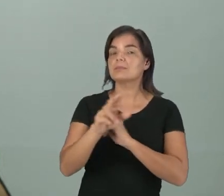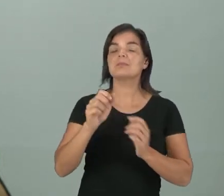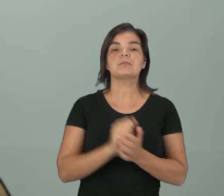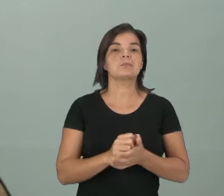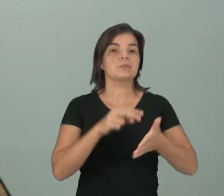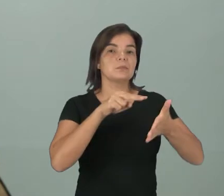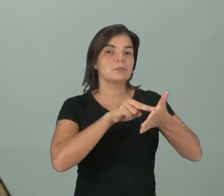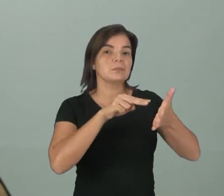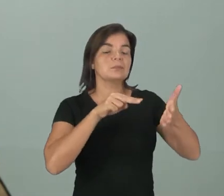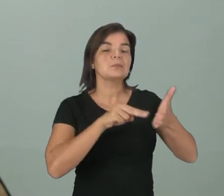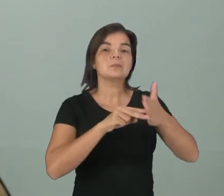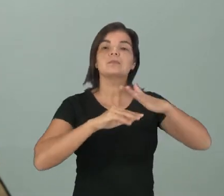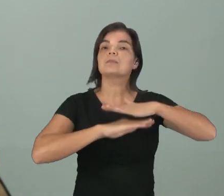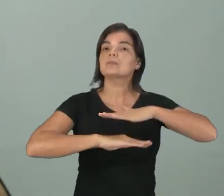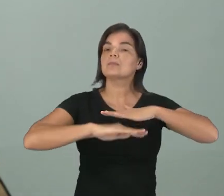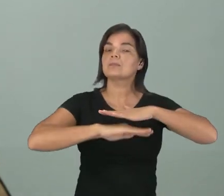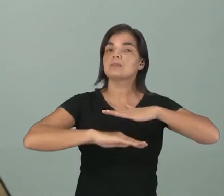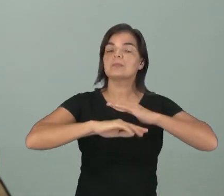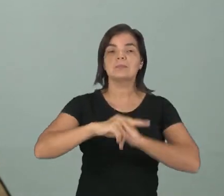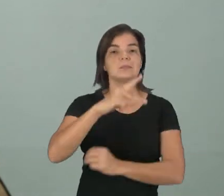um prisma de base